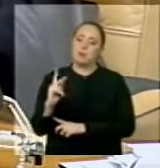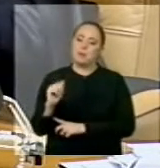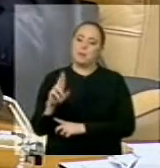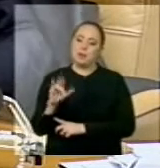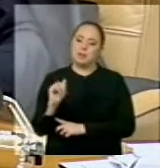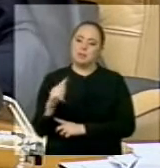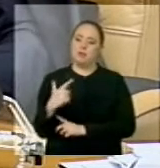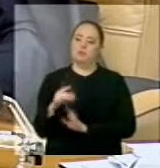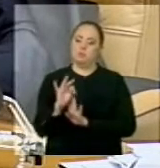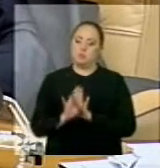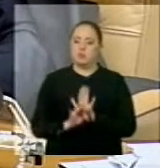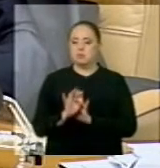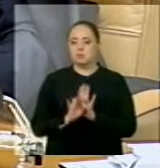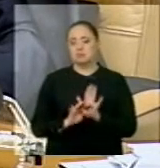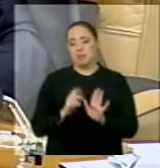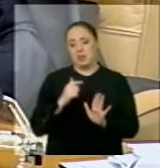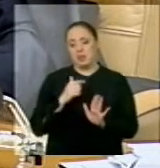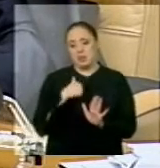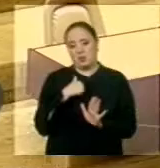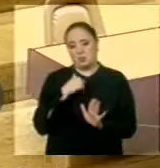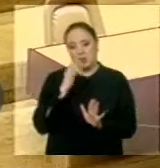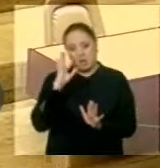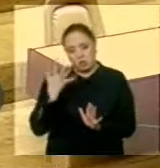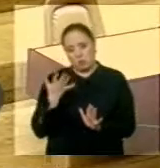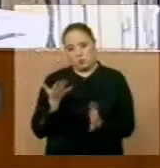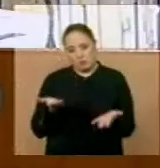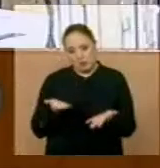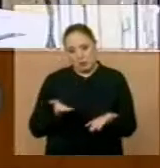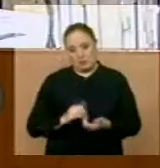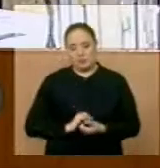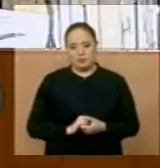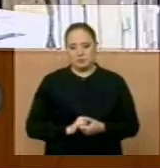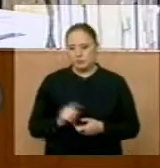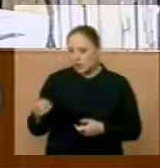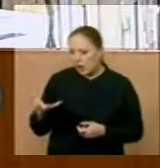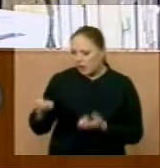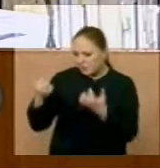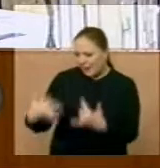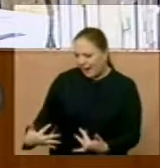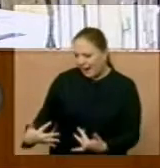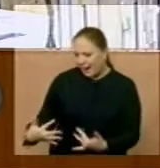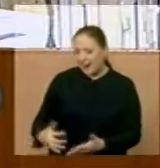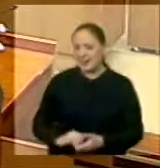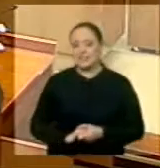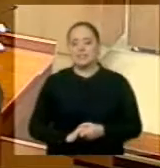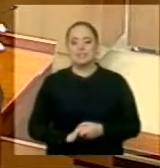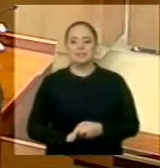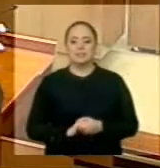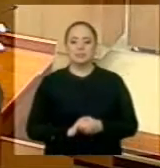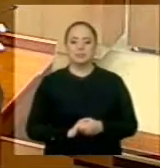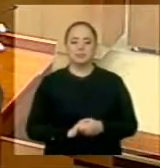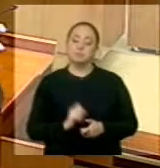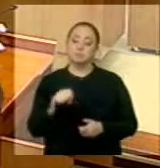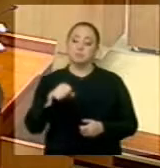desta demanda, é o que eu assento preliminarmente. Vossa Excelência gostaria de destacar? Seria interessante, presidente, porque